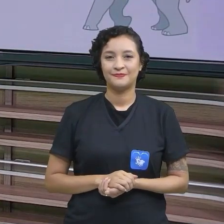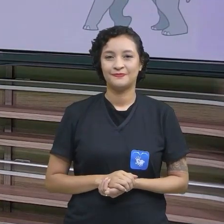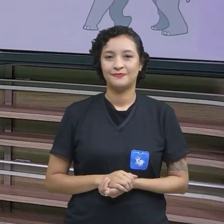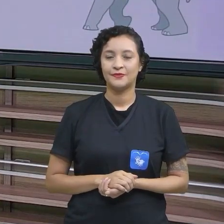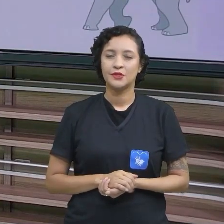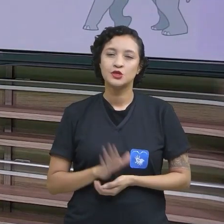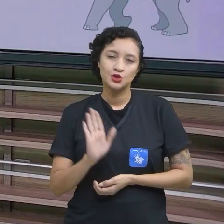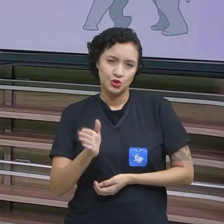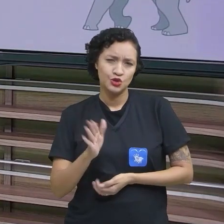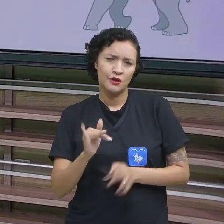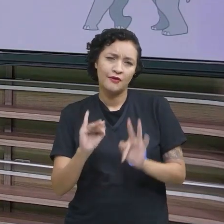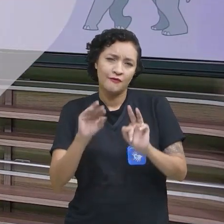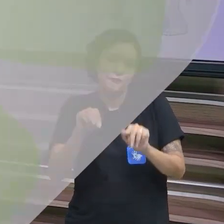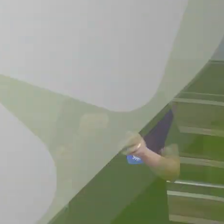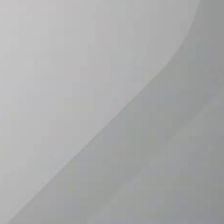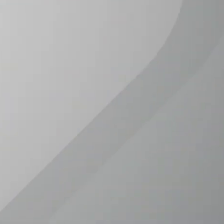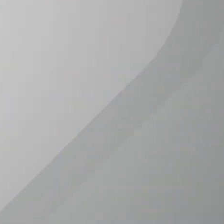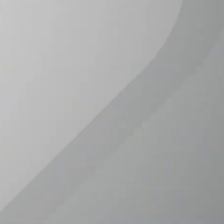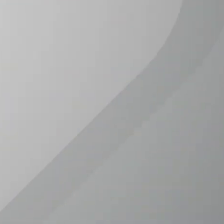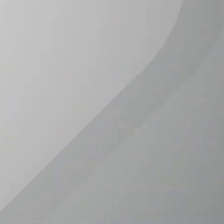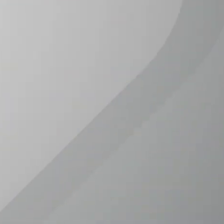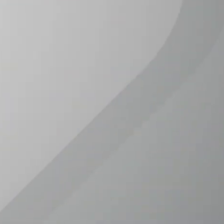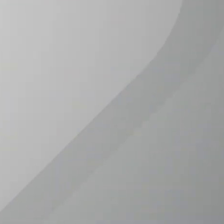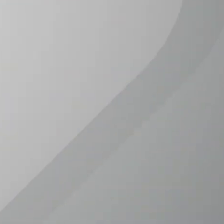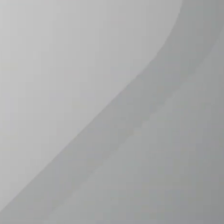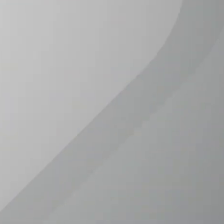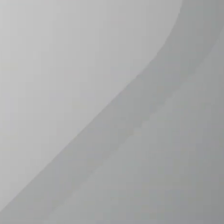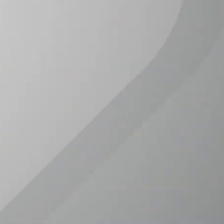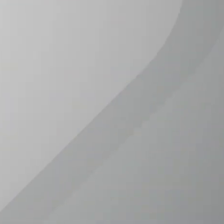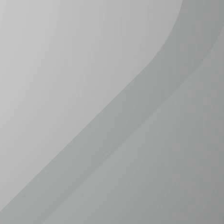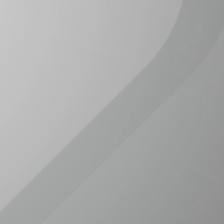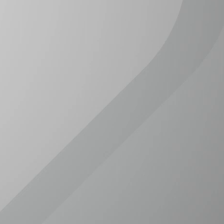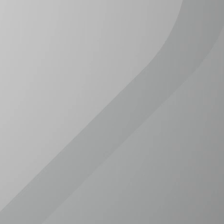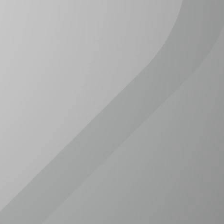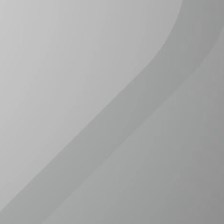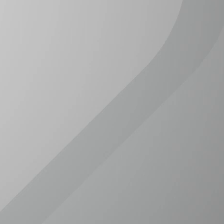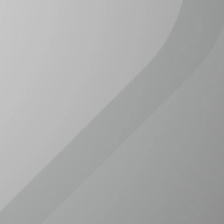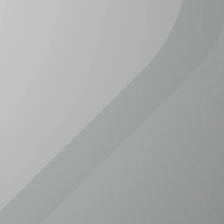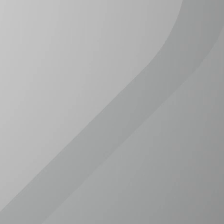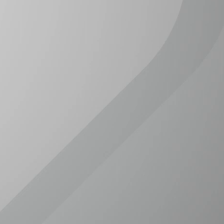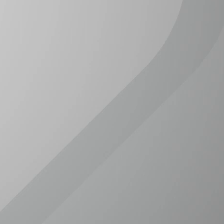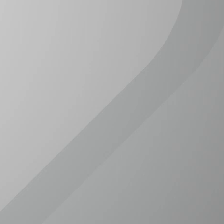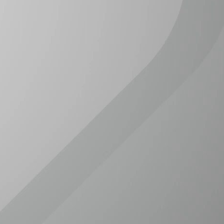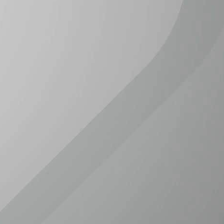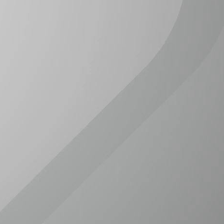Já estamos acabando mais uma aula. Vamos lá?